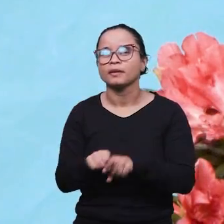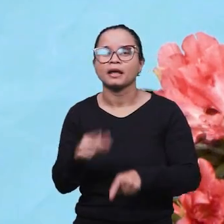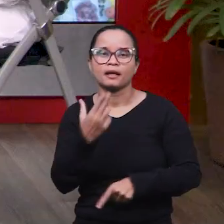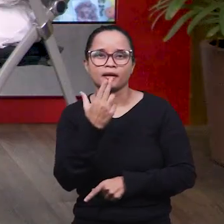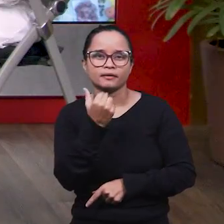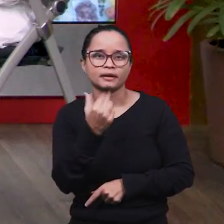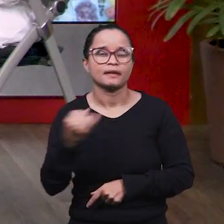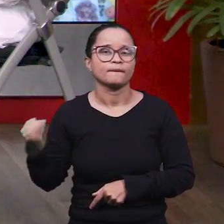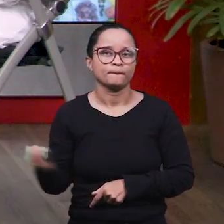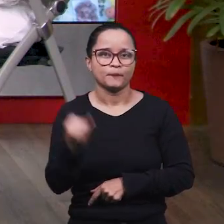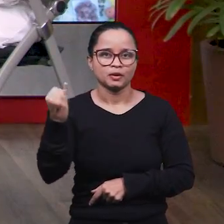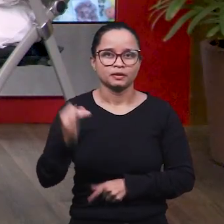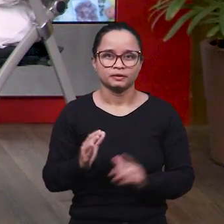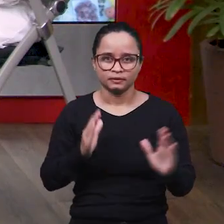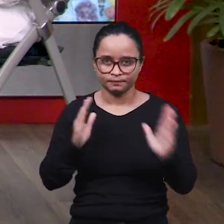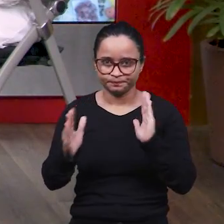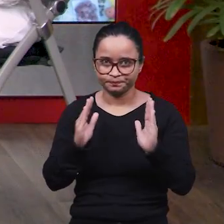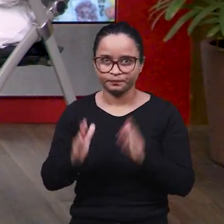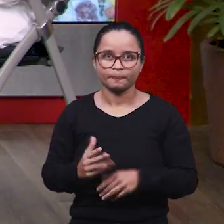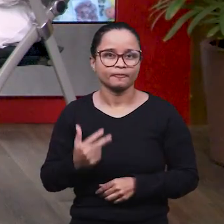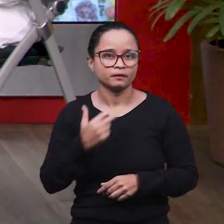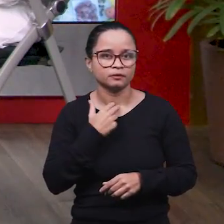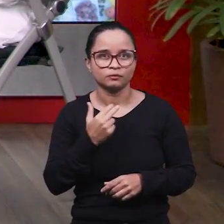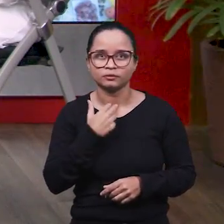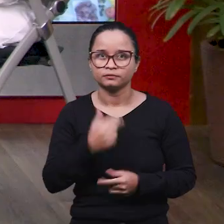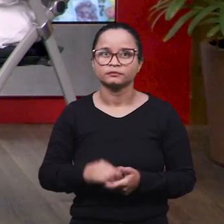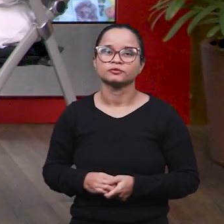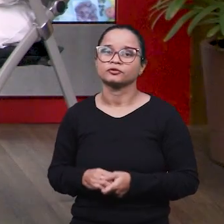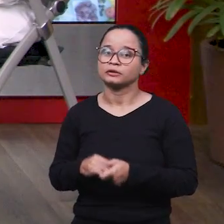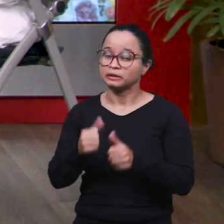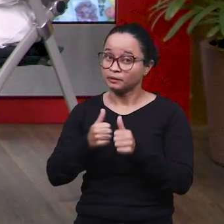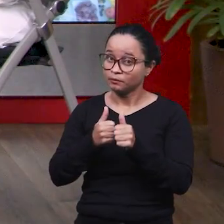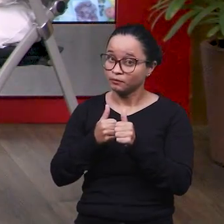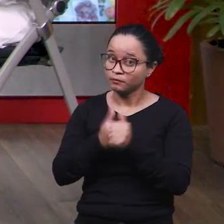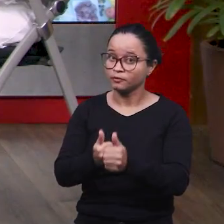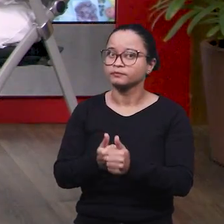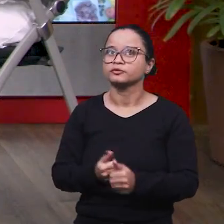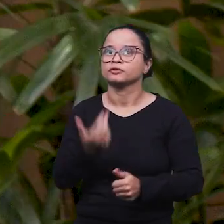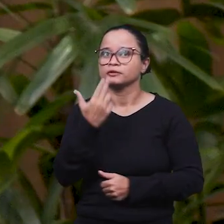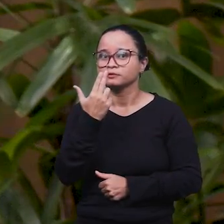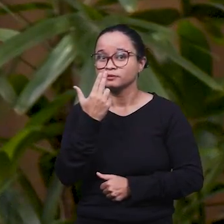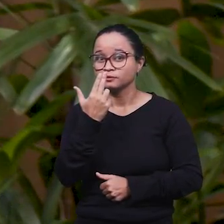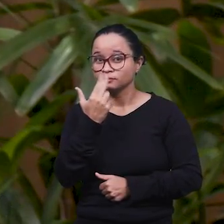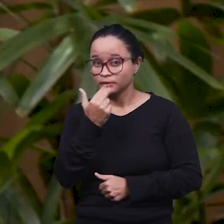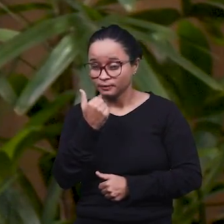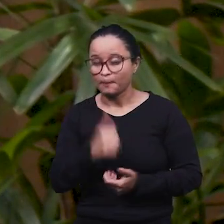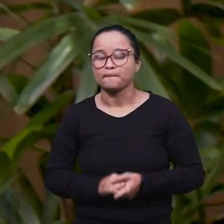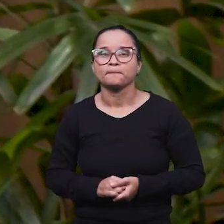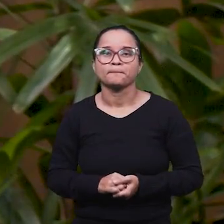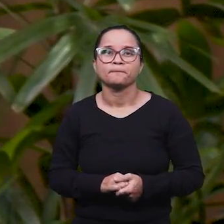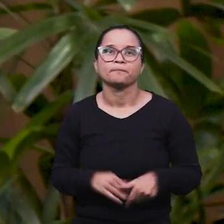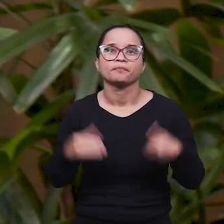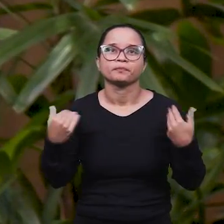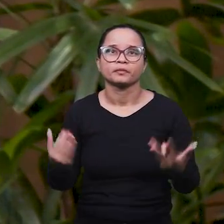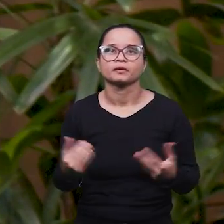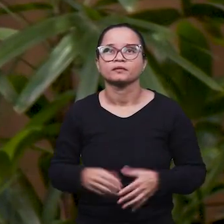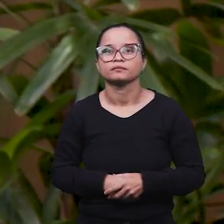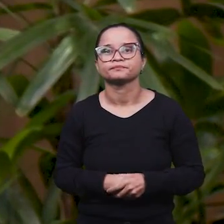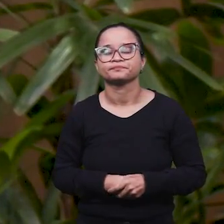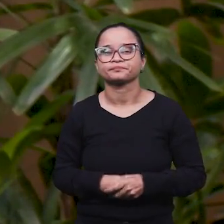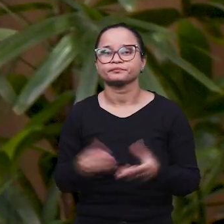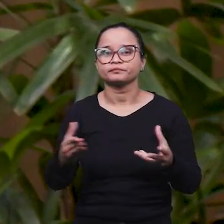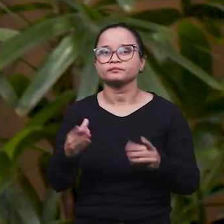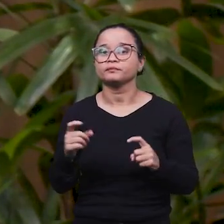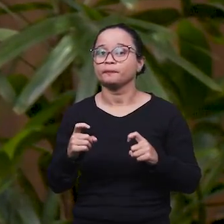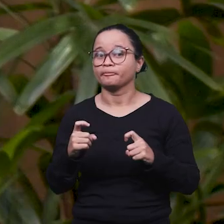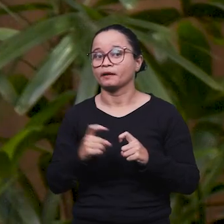parte importante desse processo. A gente não pode abrir mão de um bom acompanhamento nutricional. É verdade. Agora, doutora, eu vou fazer uma